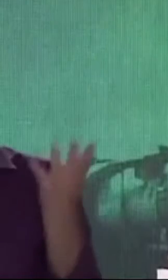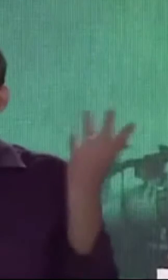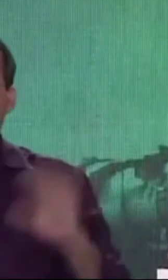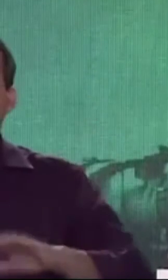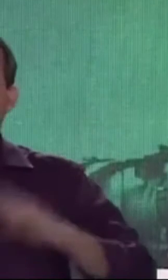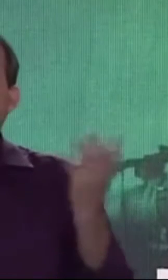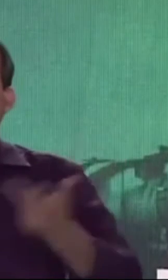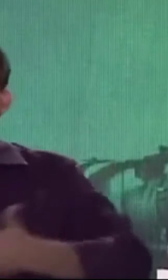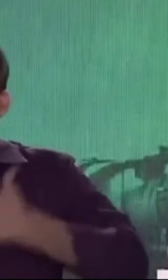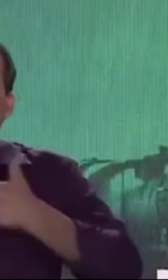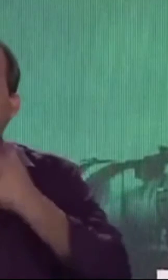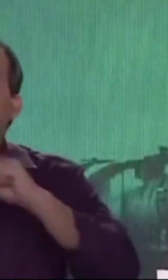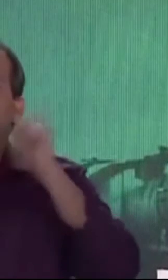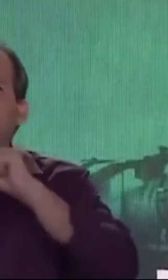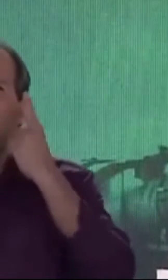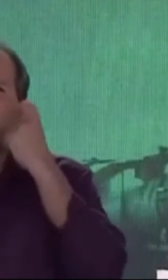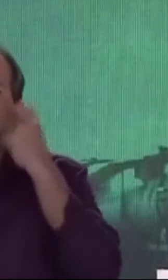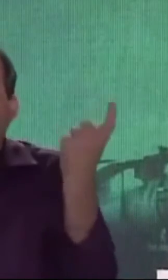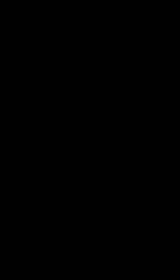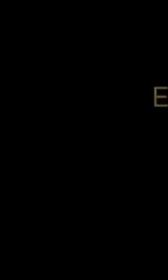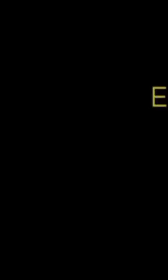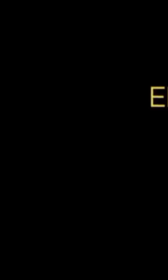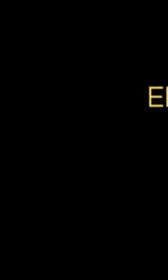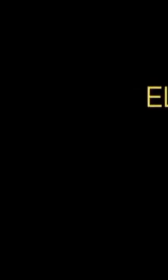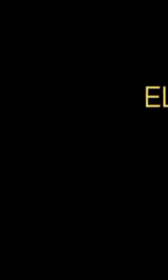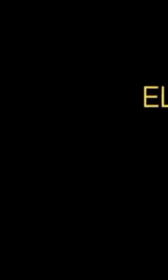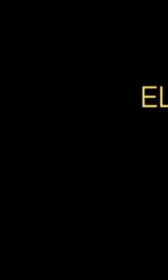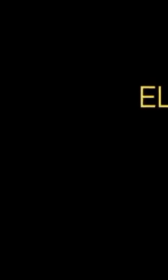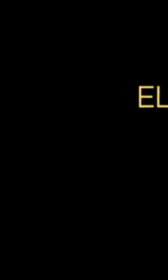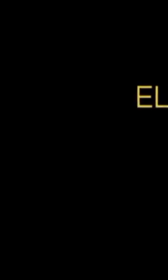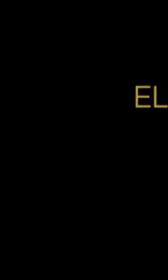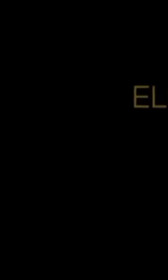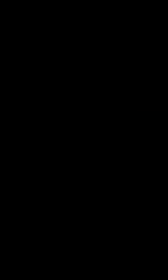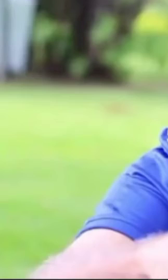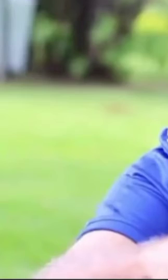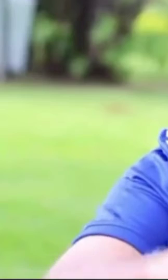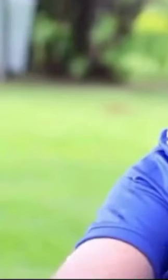mimimi eu vou ficar chorando até quando